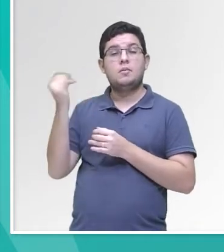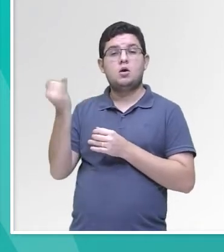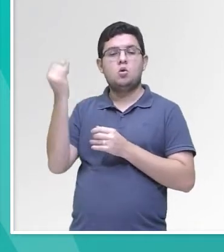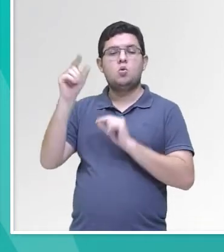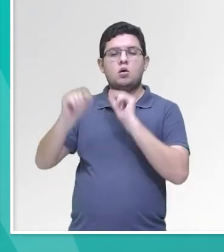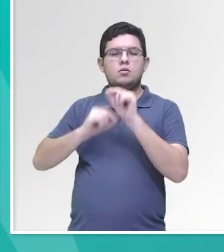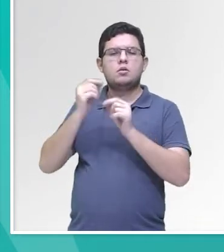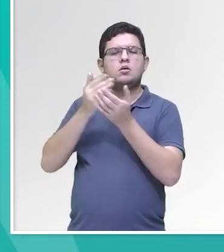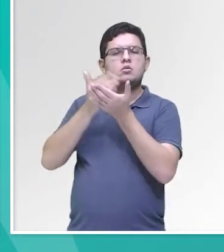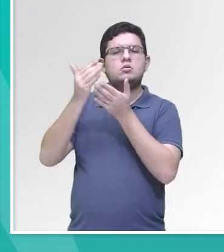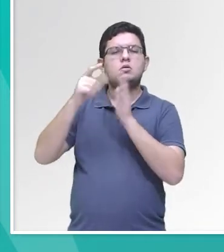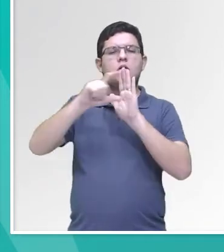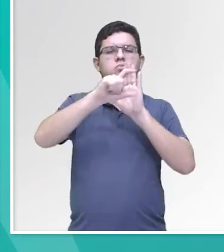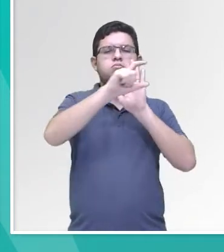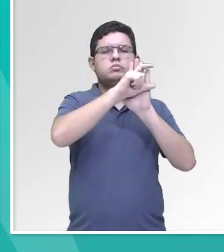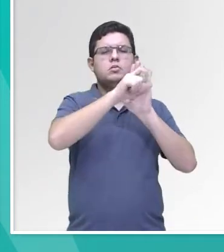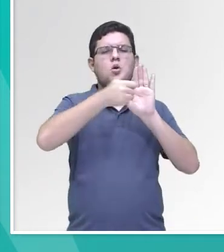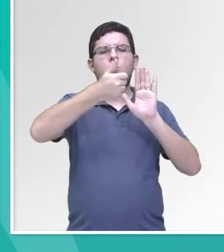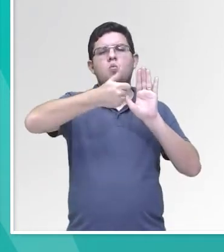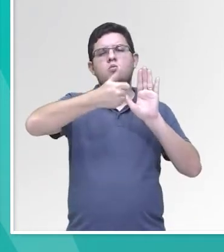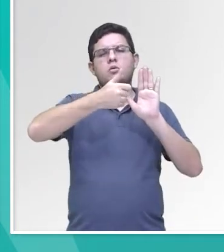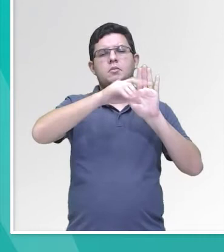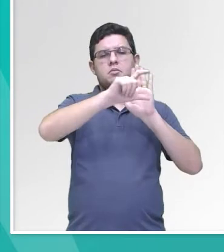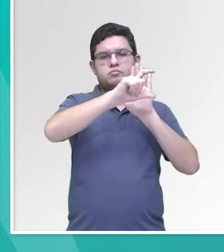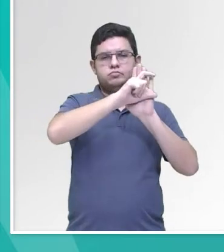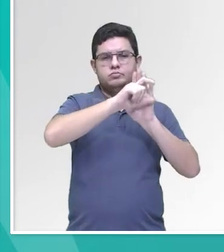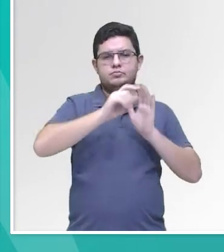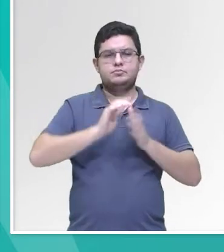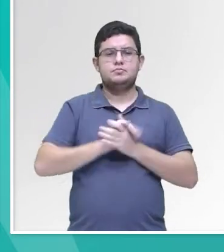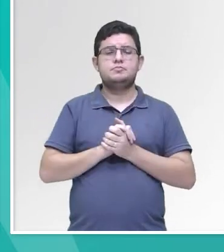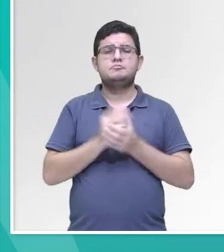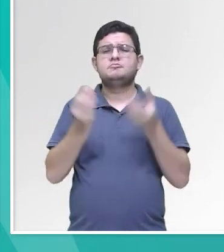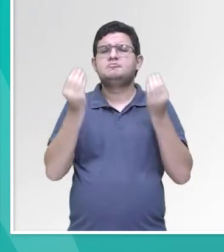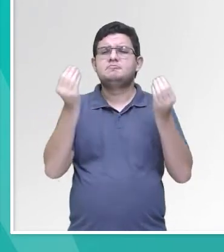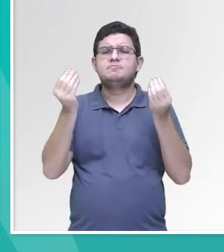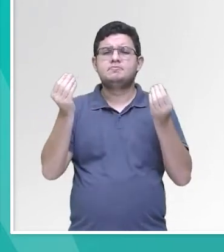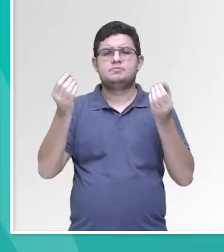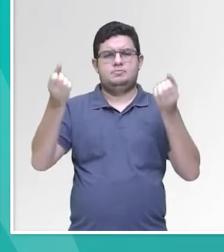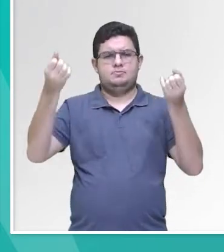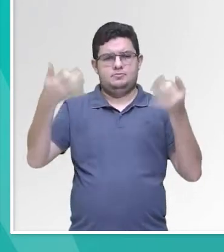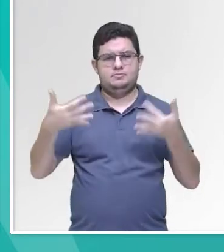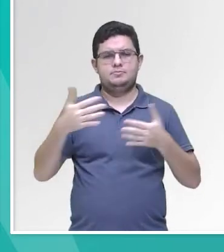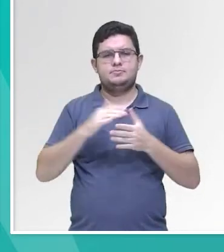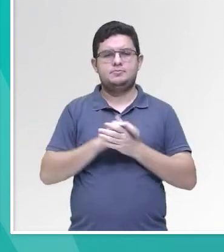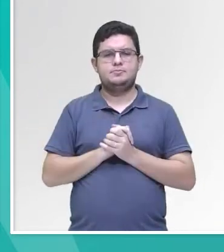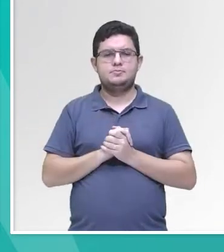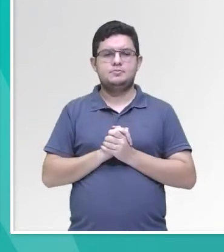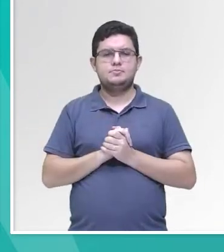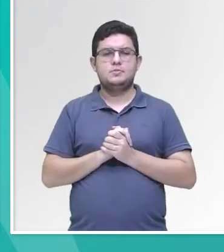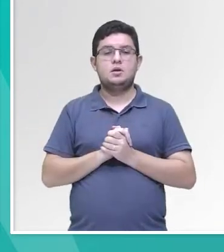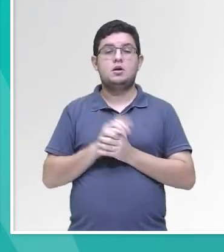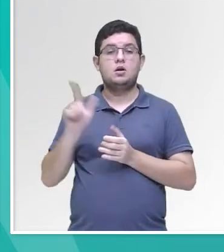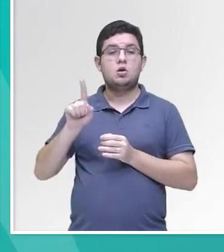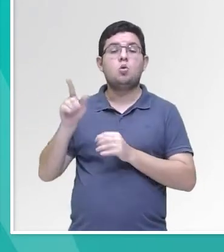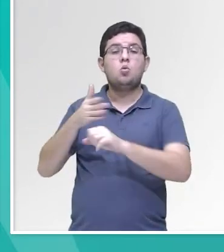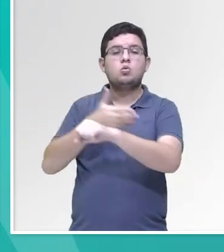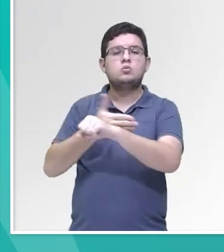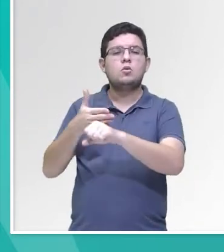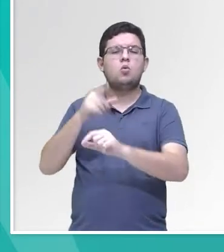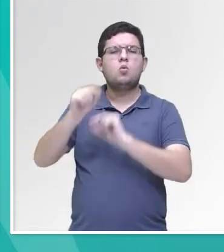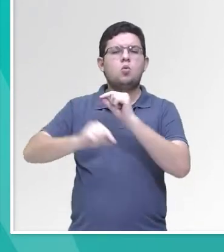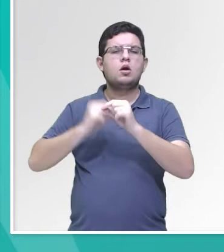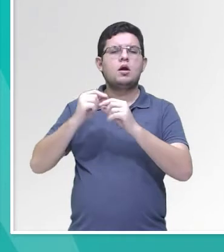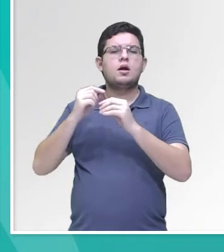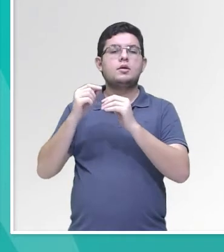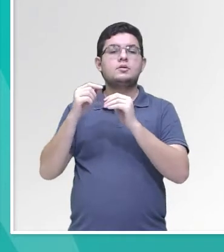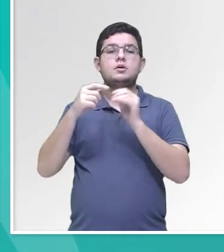parágrafo de introdução. E para que serve a introdução? Olhem aí. costuma ser desenvolvida nos primeiros